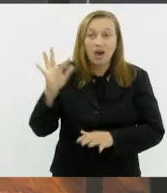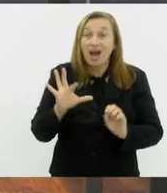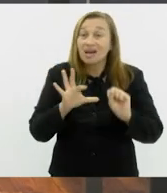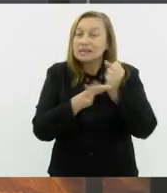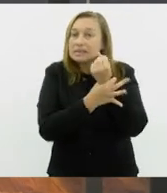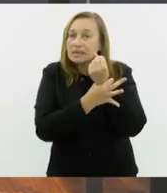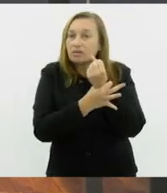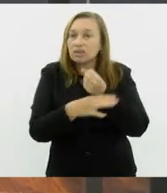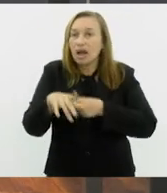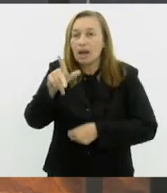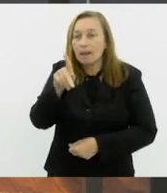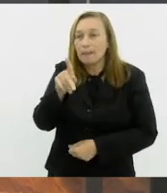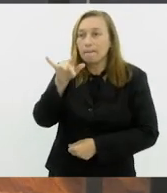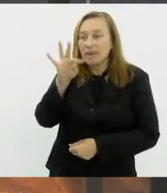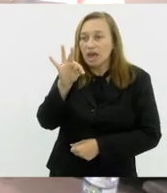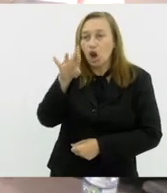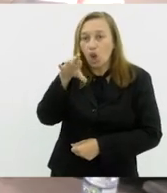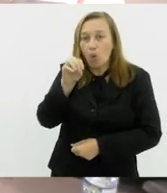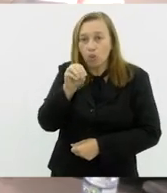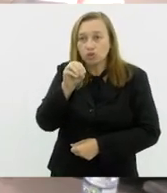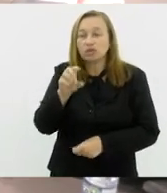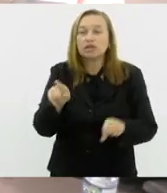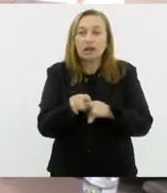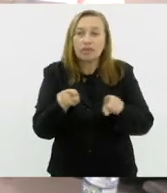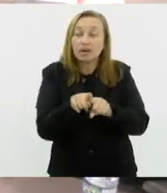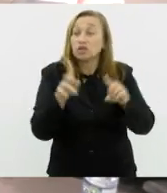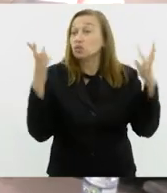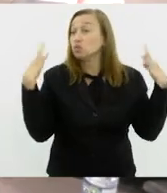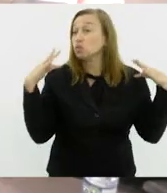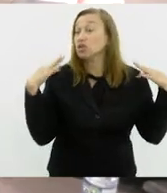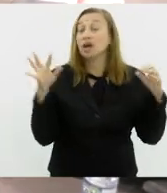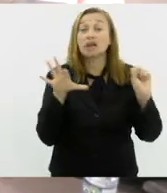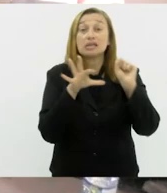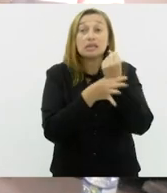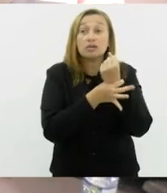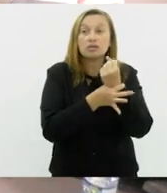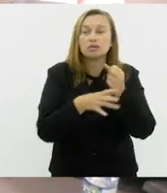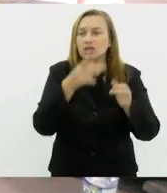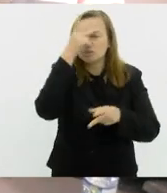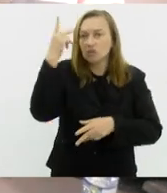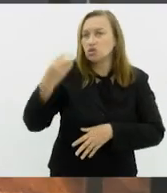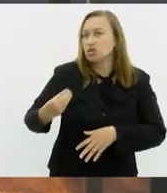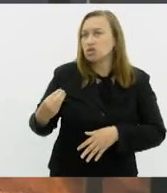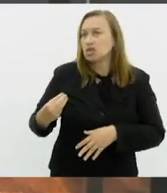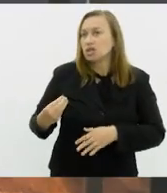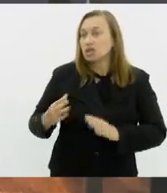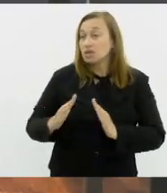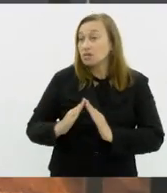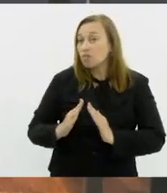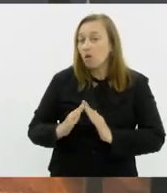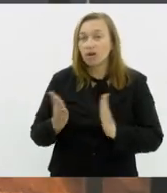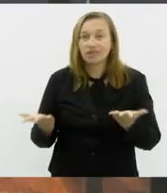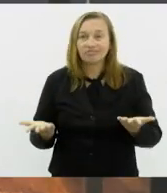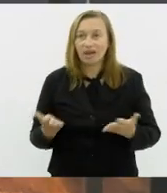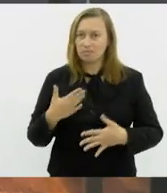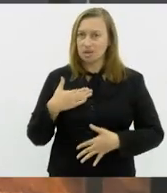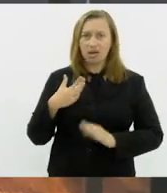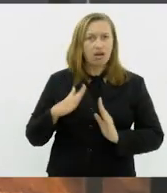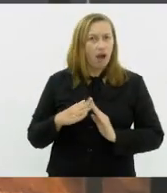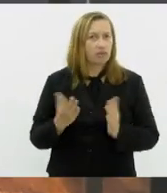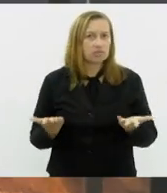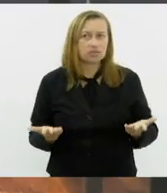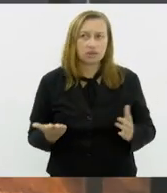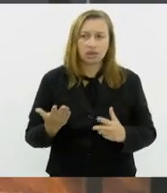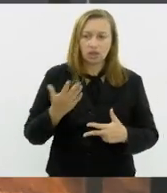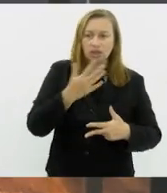dos pilotos, a segurança dos turistas e a segurança das pessoas que moram embaixo, inclusive a minha casa, a gente